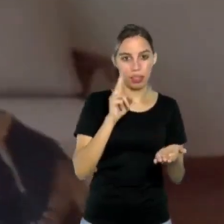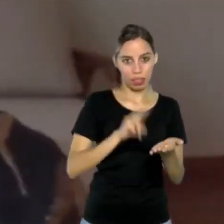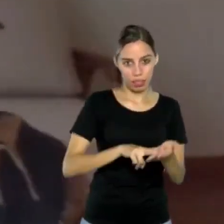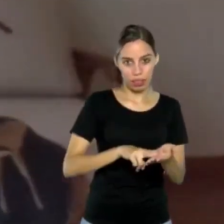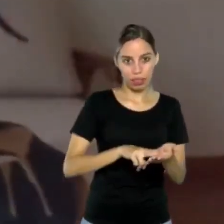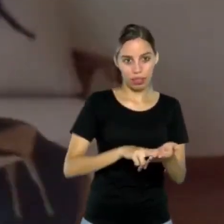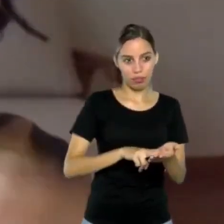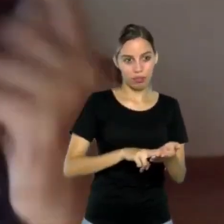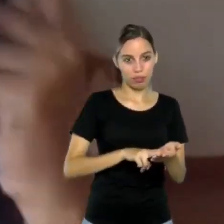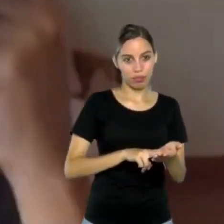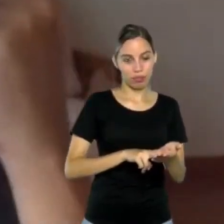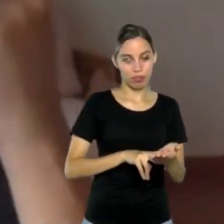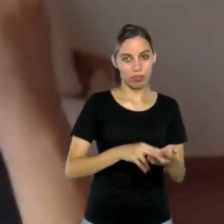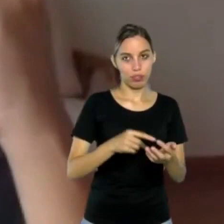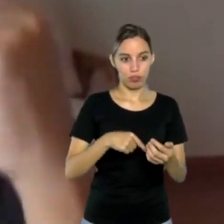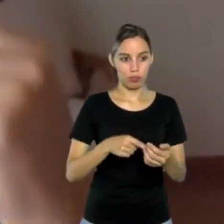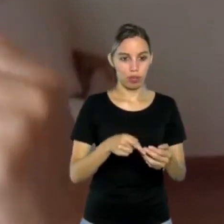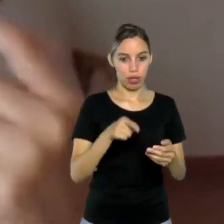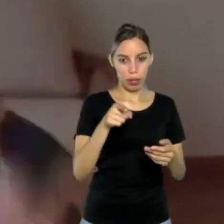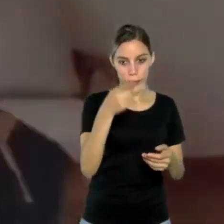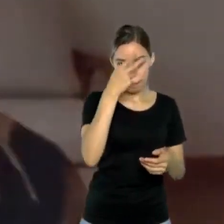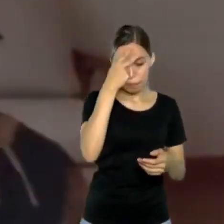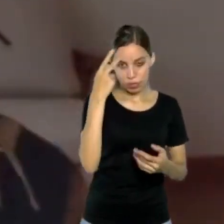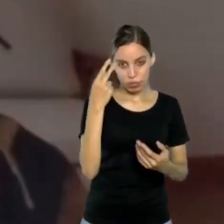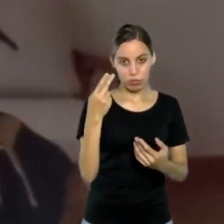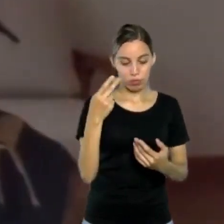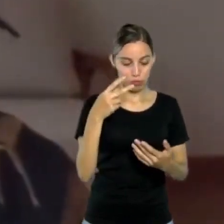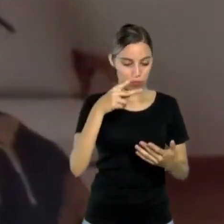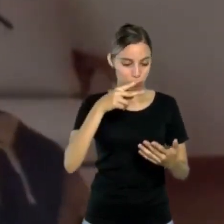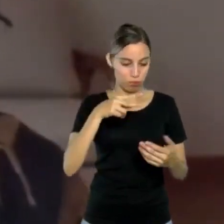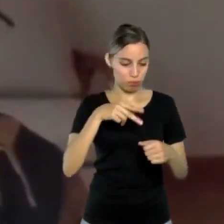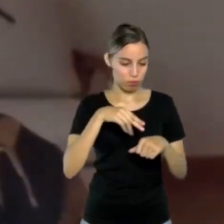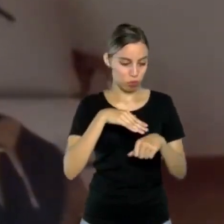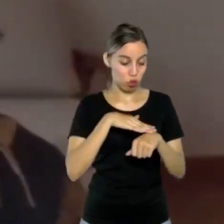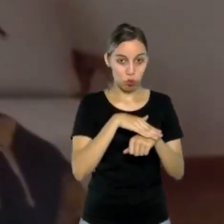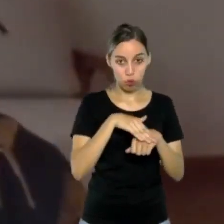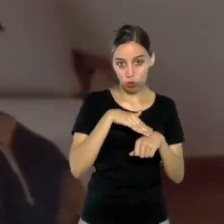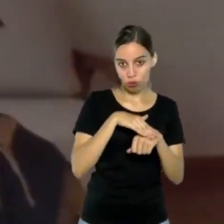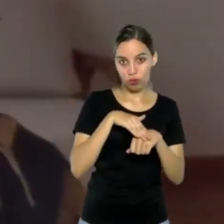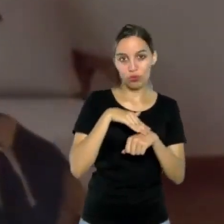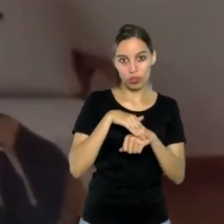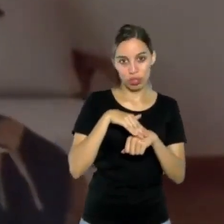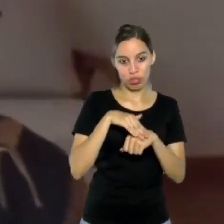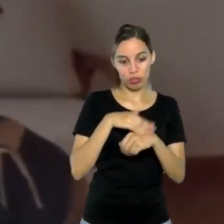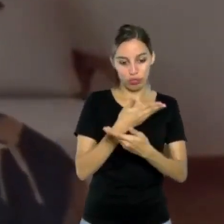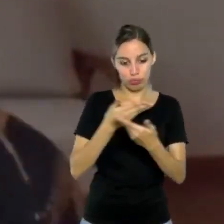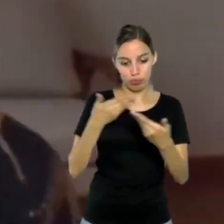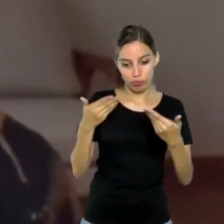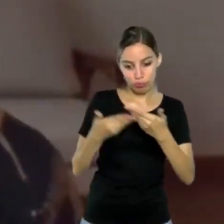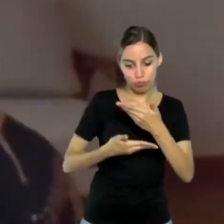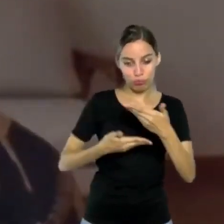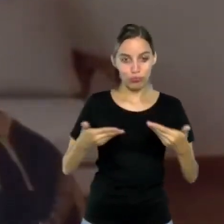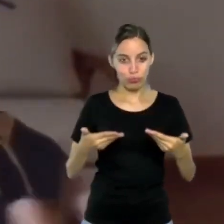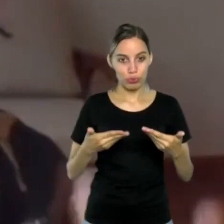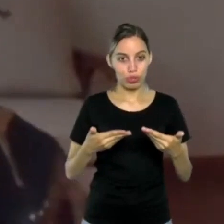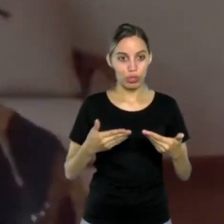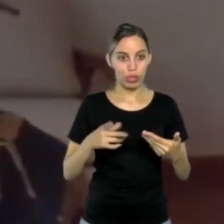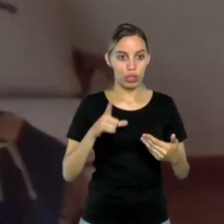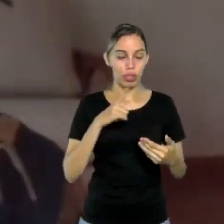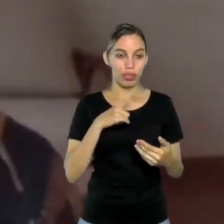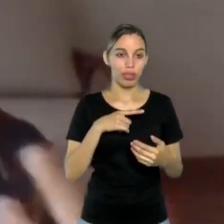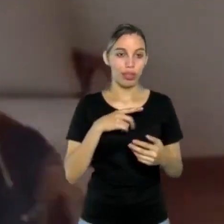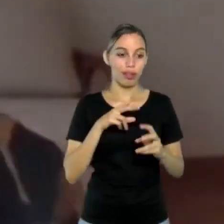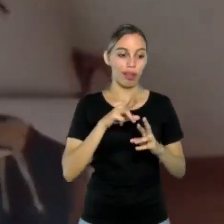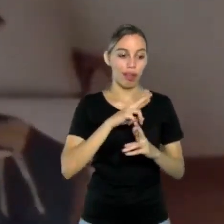endereçada, que tem um interlocutor imaginário, que conversa com alguém. Isso é muito presente, assim, e para mim tem a ver com essa vontade